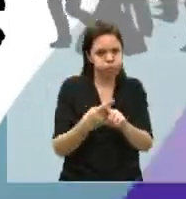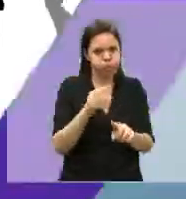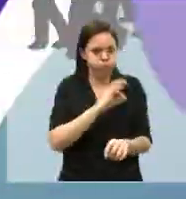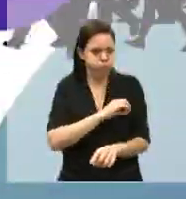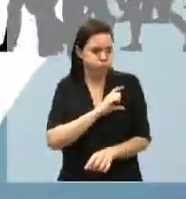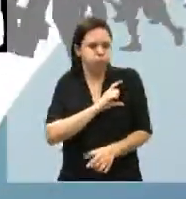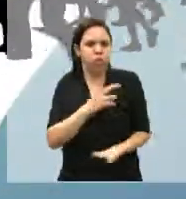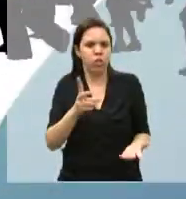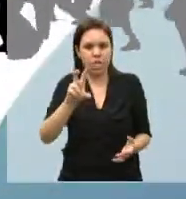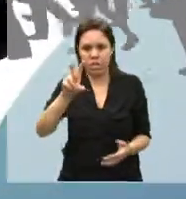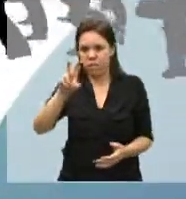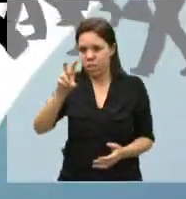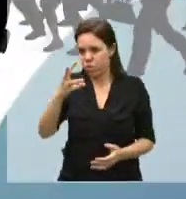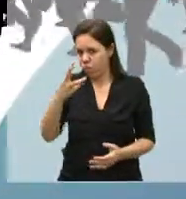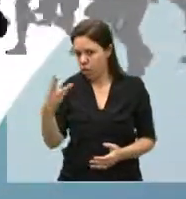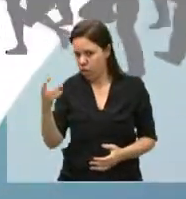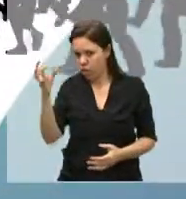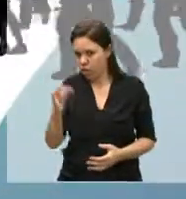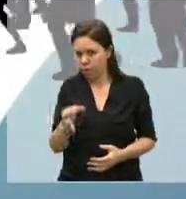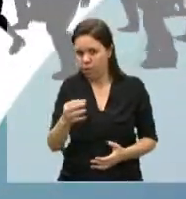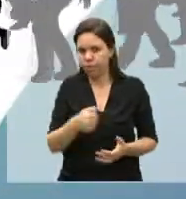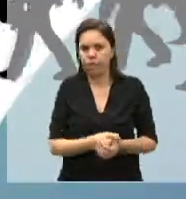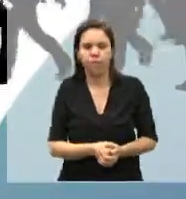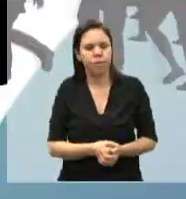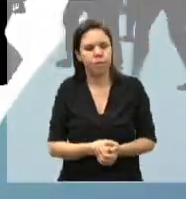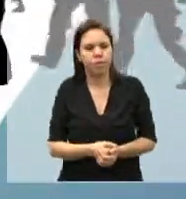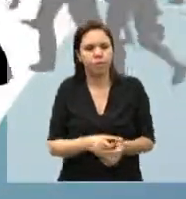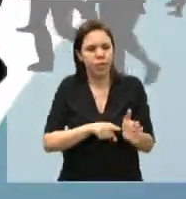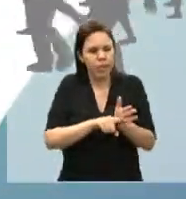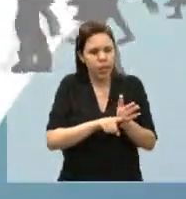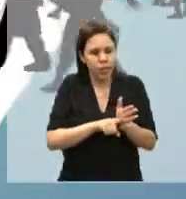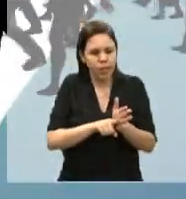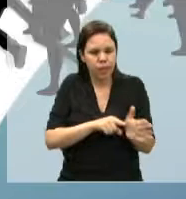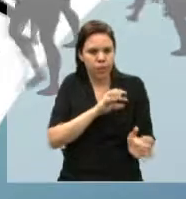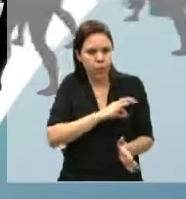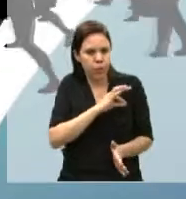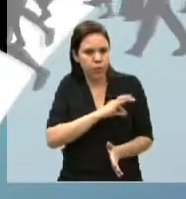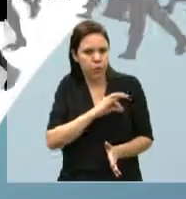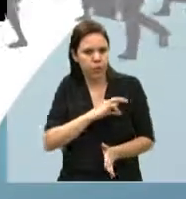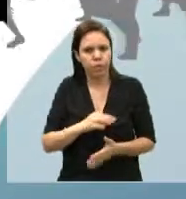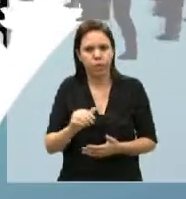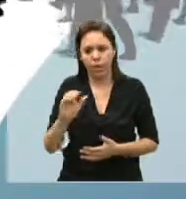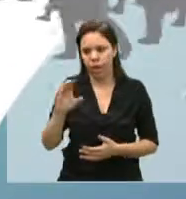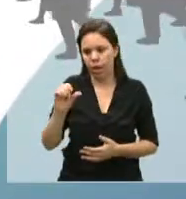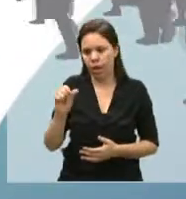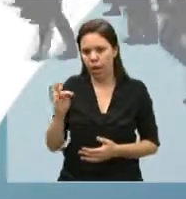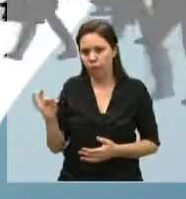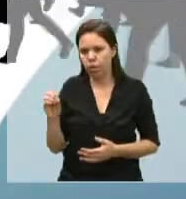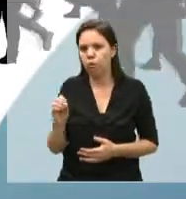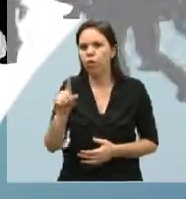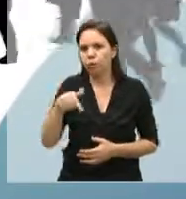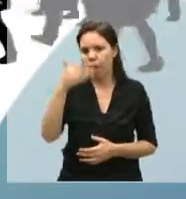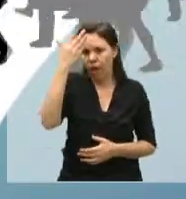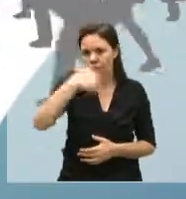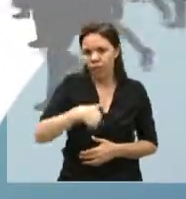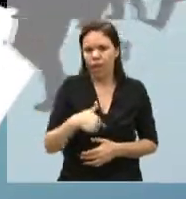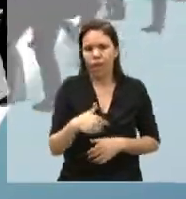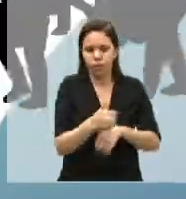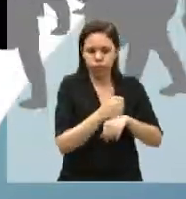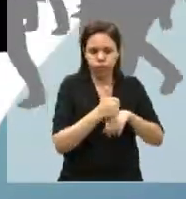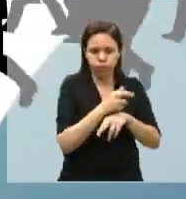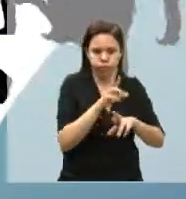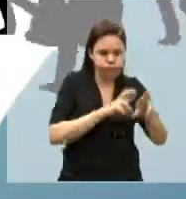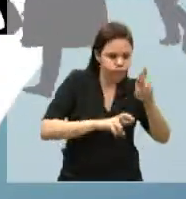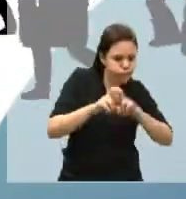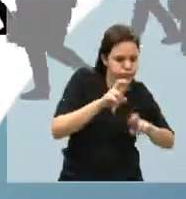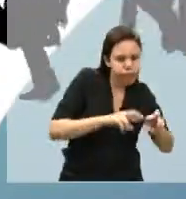em até 53%. A pesquisa salarial da Cato também revelou que no cargo de